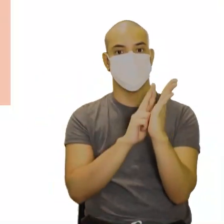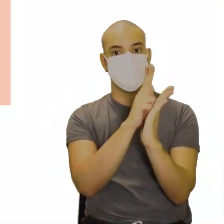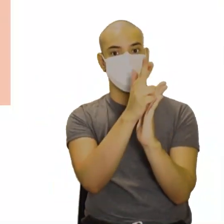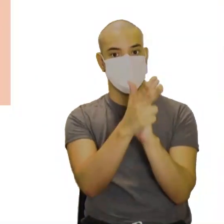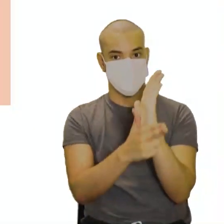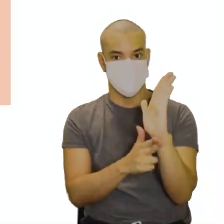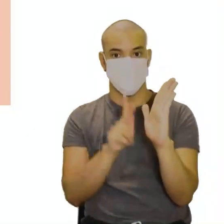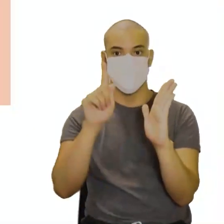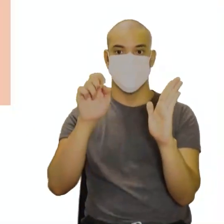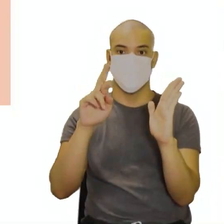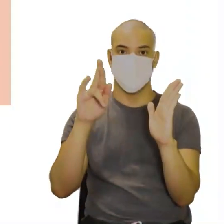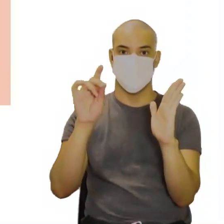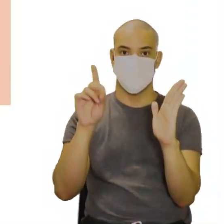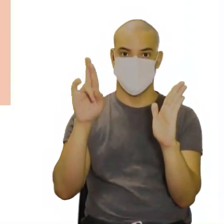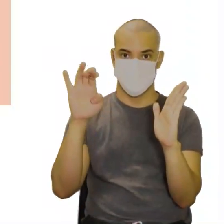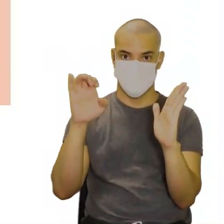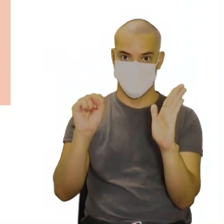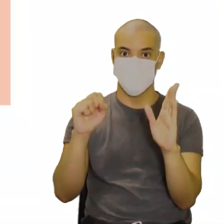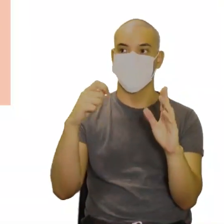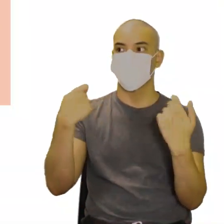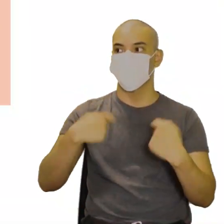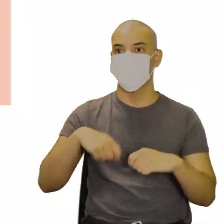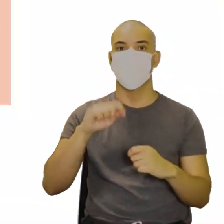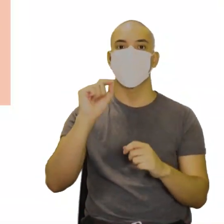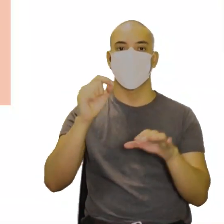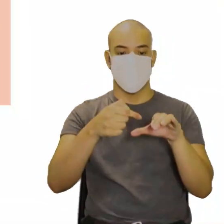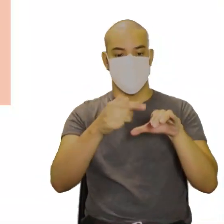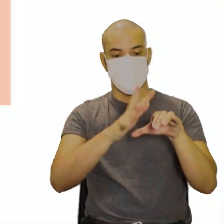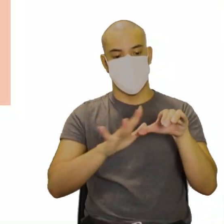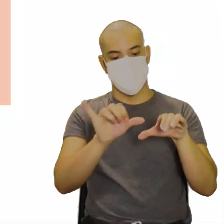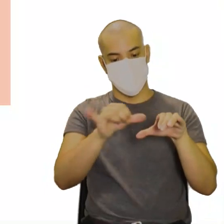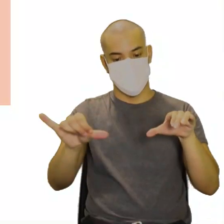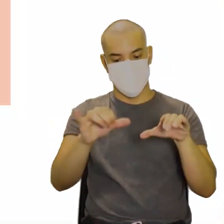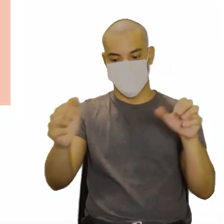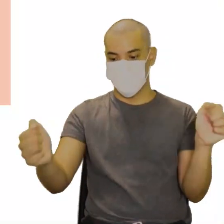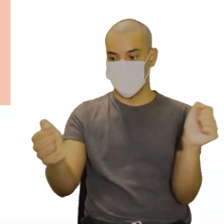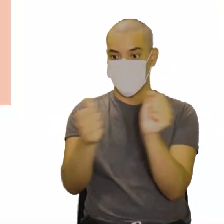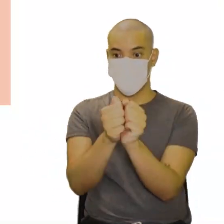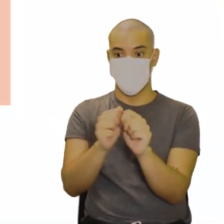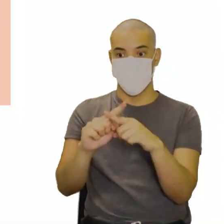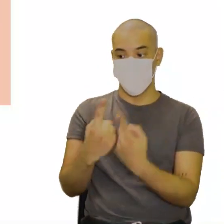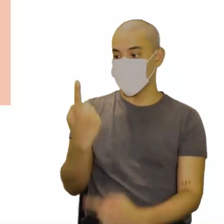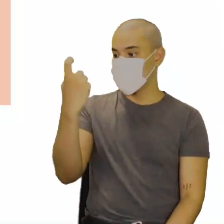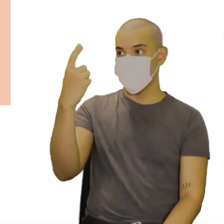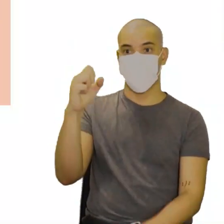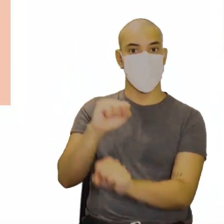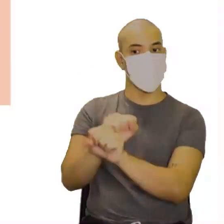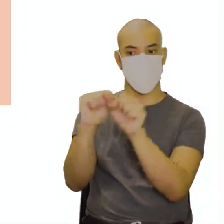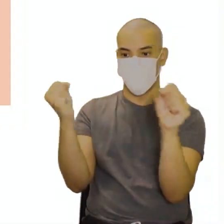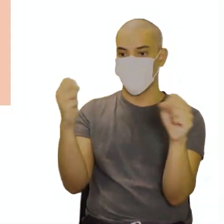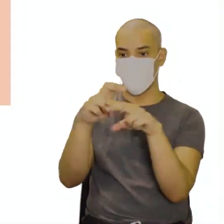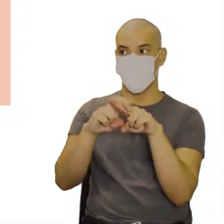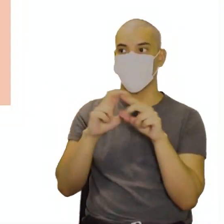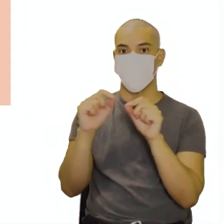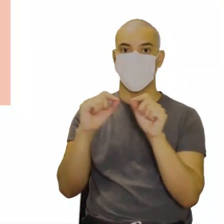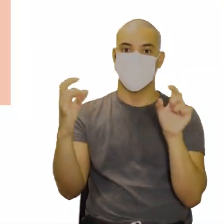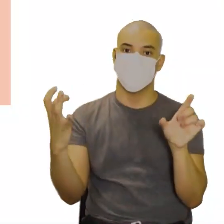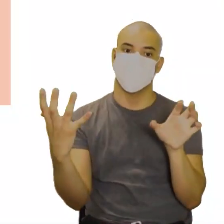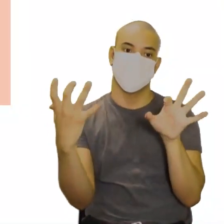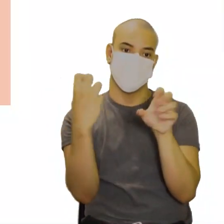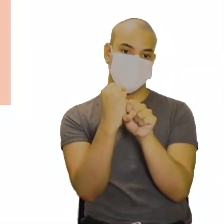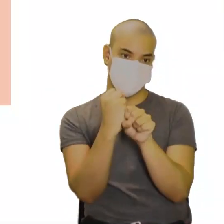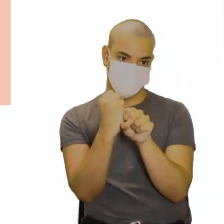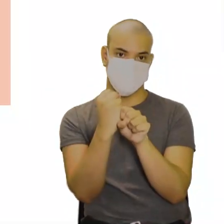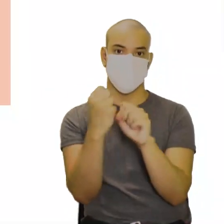geradores, certo? Então eu preciso de uma corrente para alimentar o meu circuito e um gerador só não fornece. Então a gente faz uma